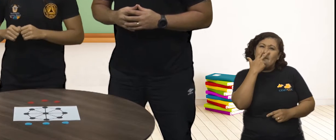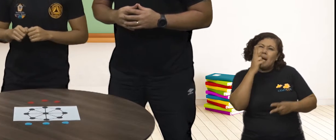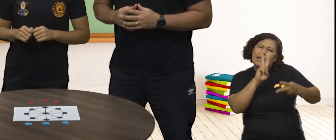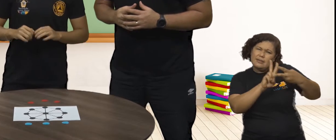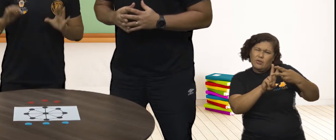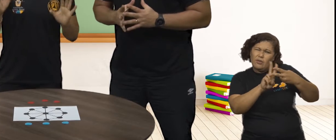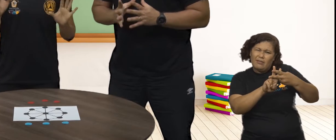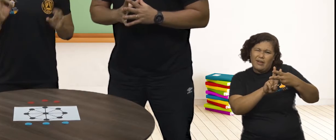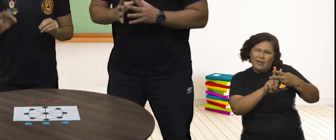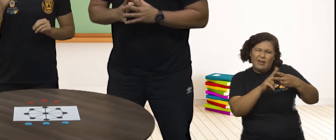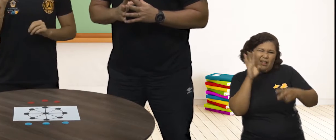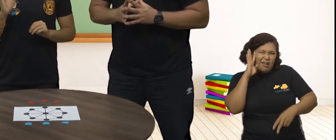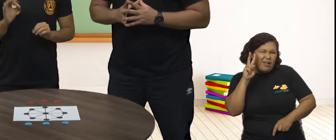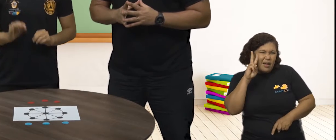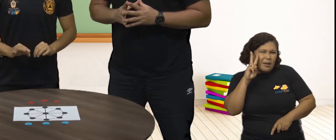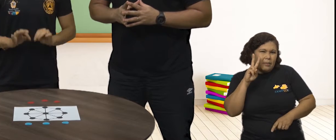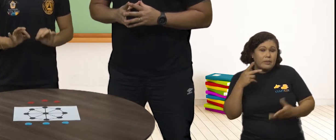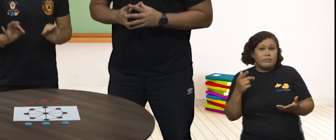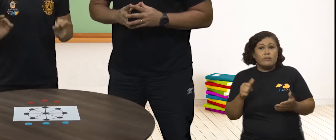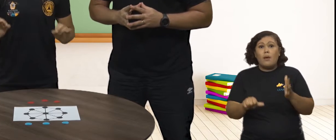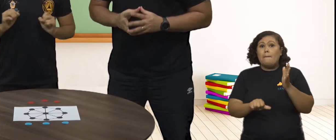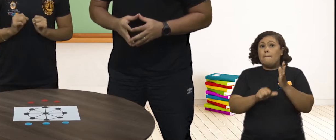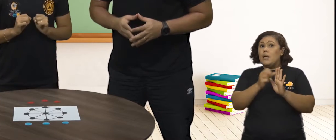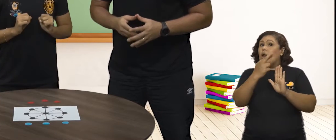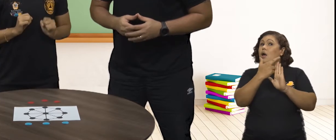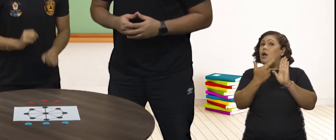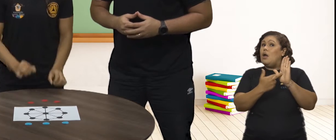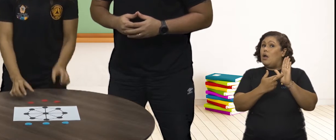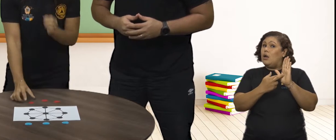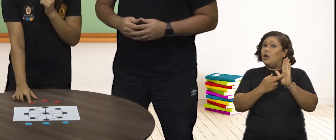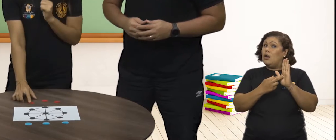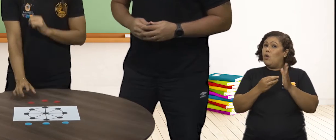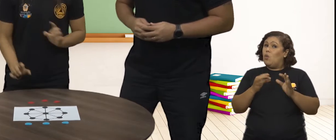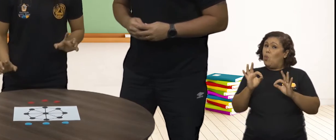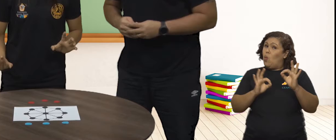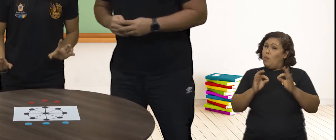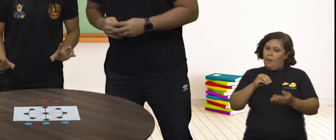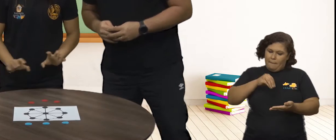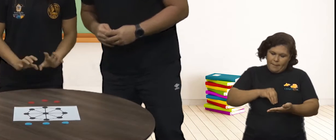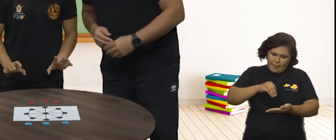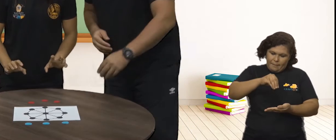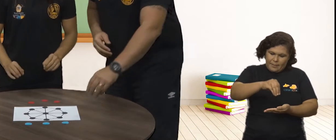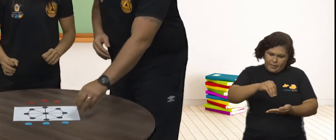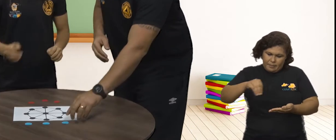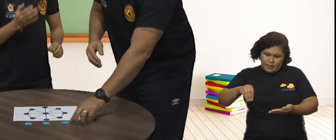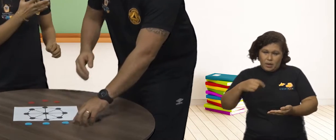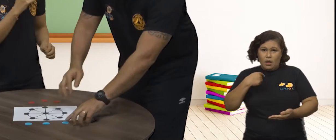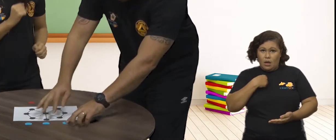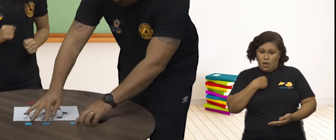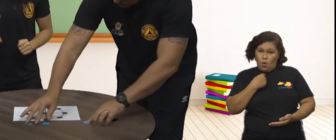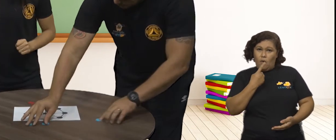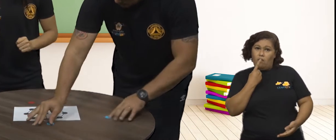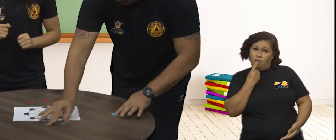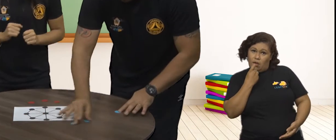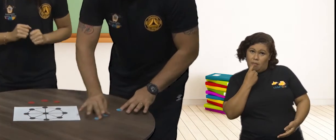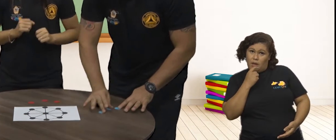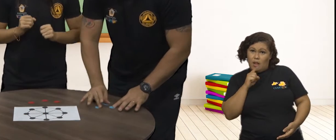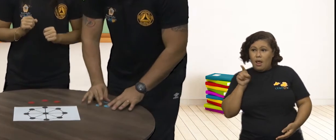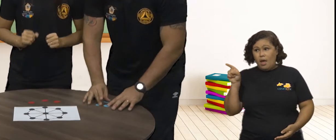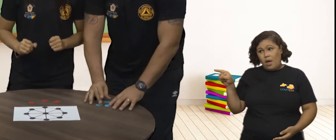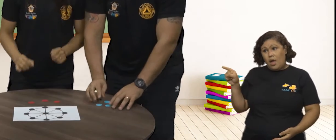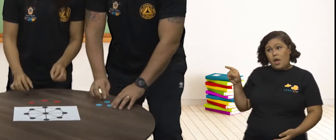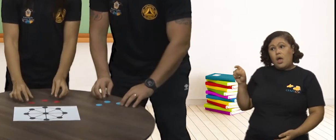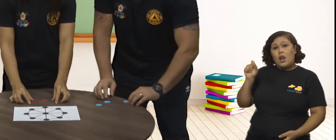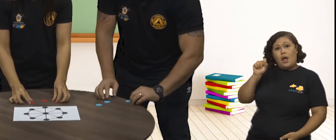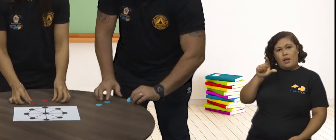velha. Então, primeira regra, coloque as peças no tabuleiro. Eu vou ficar com as peças vermelhas e o professor Alexandre Romano com as